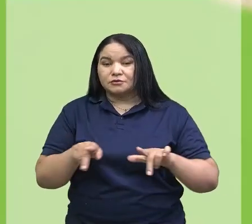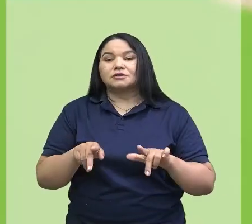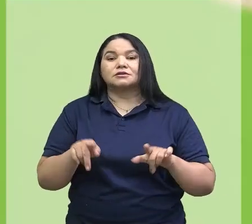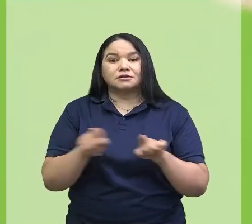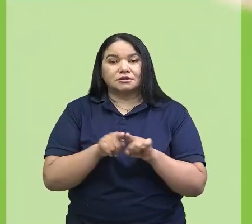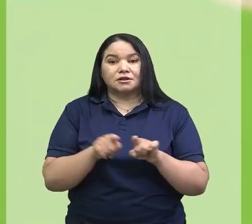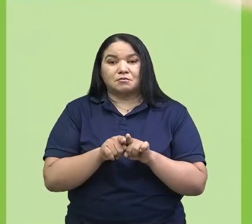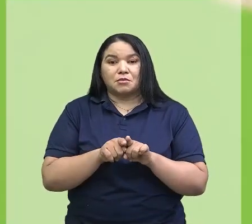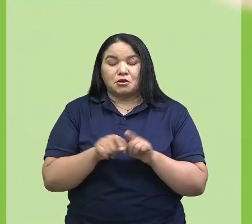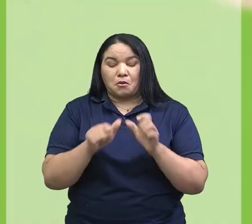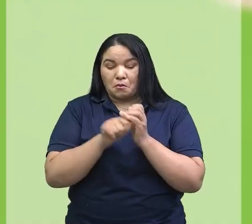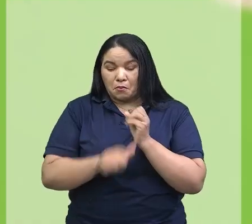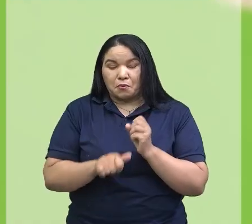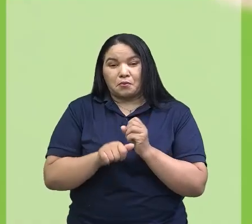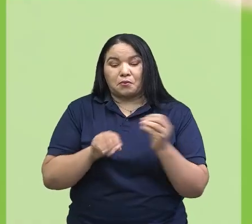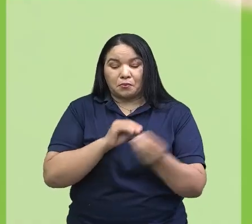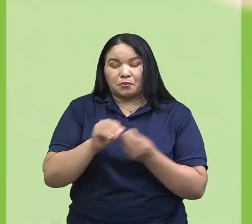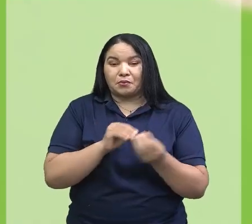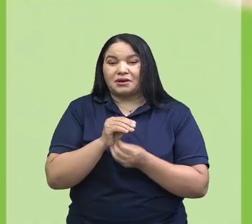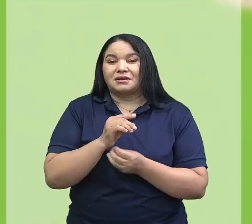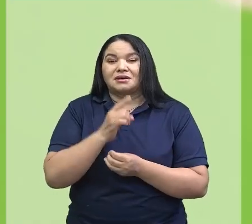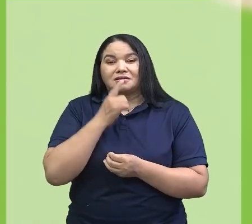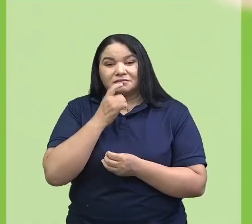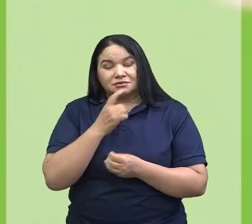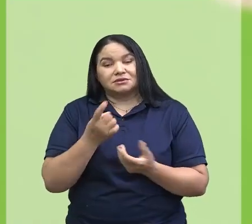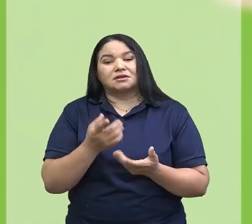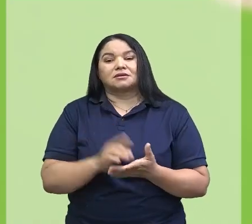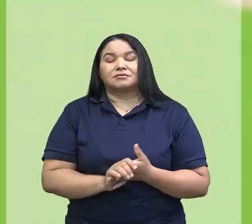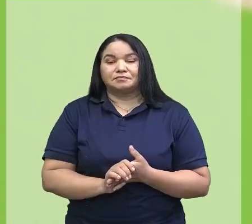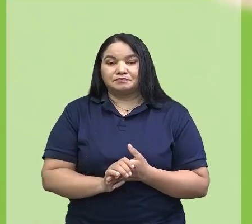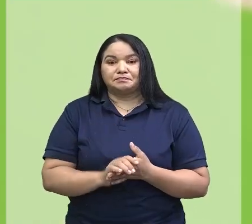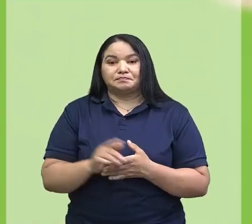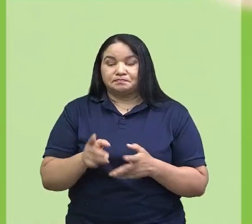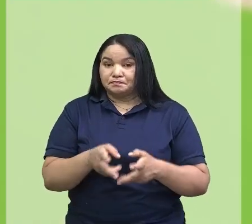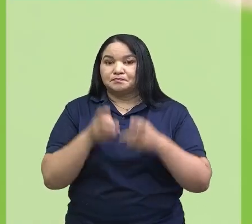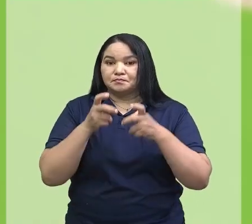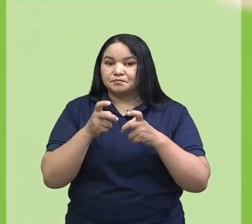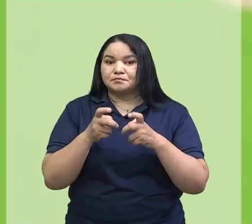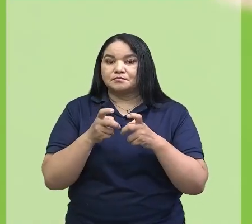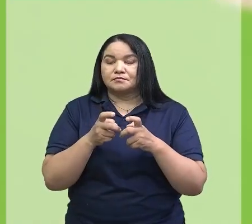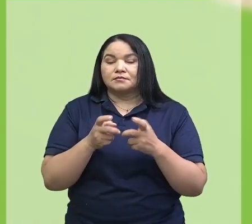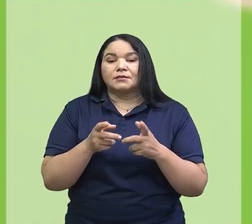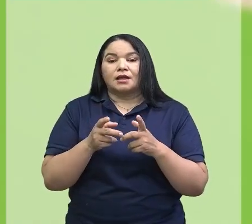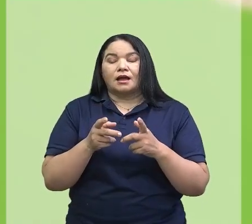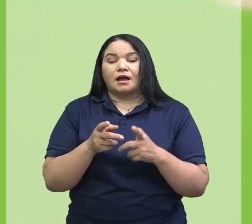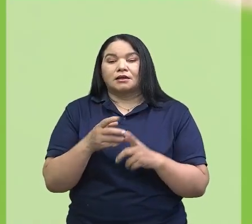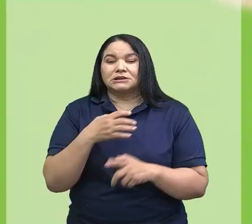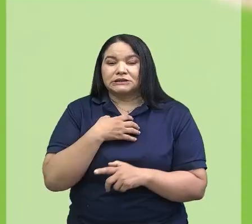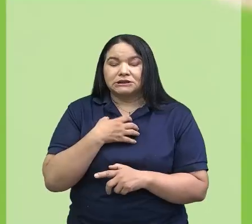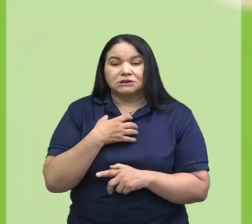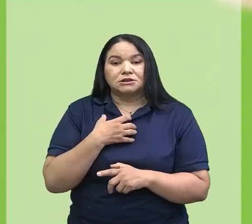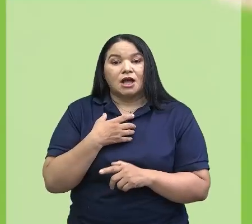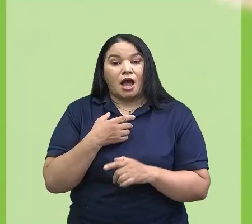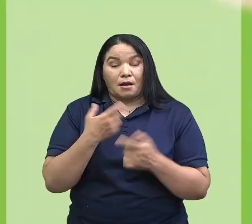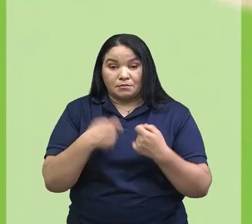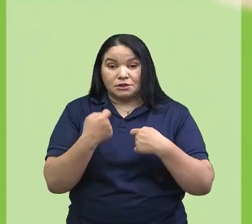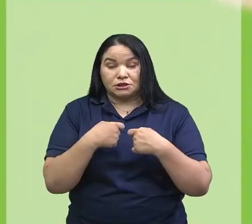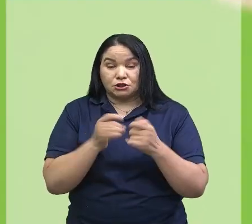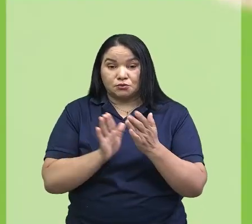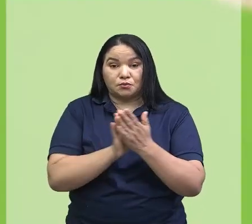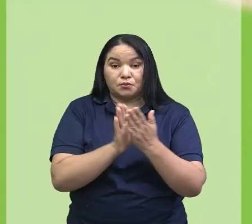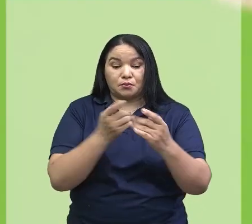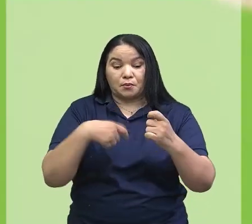de diarreia, como a gente visualizou, né? O importante, ao perceber esses sintomas, é procurar sempre ali um médico para que ele passe um